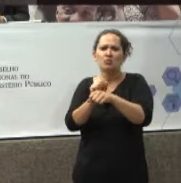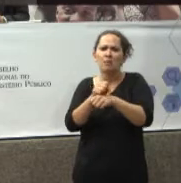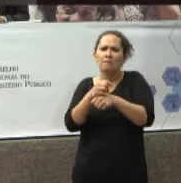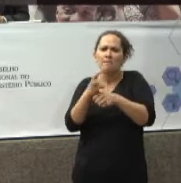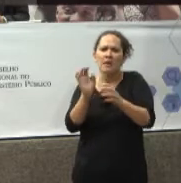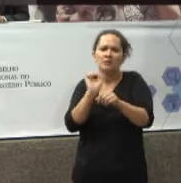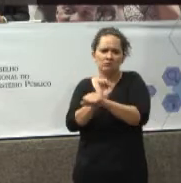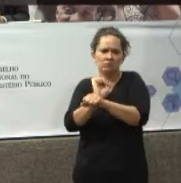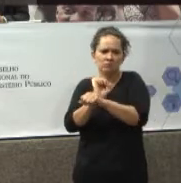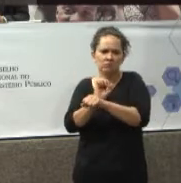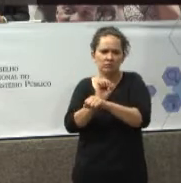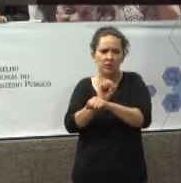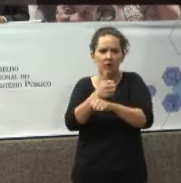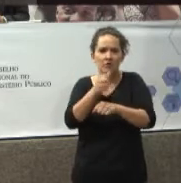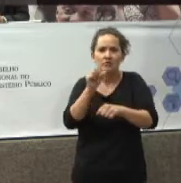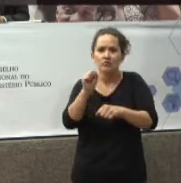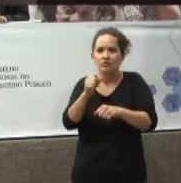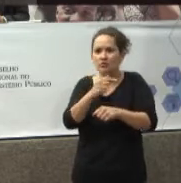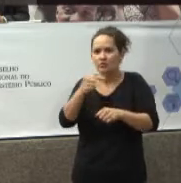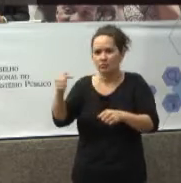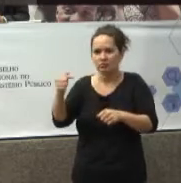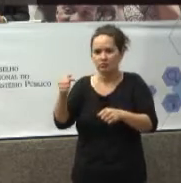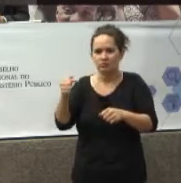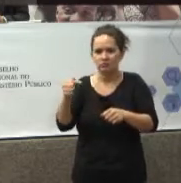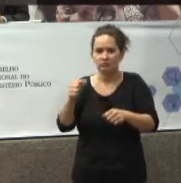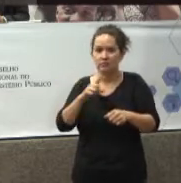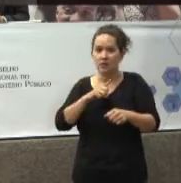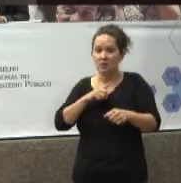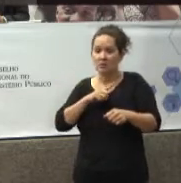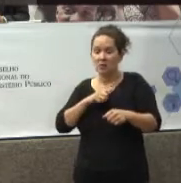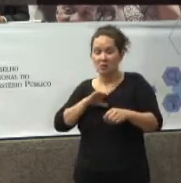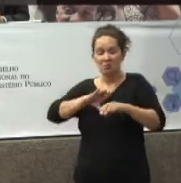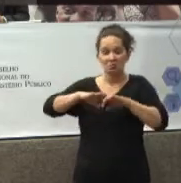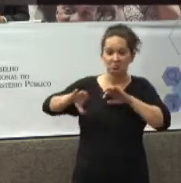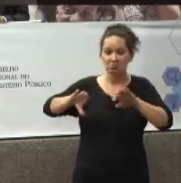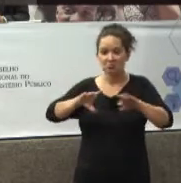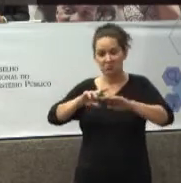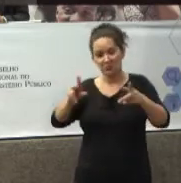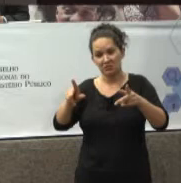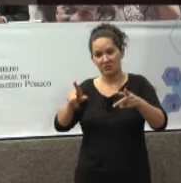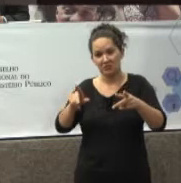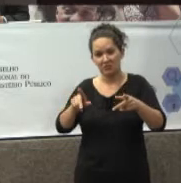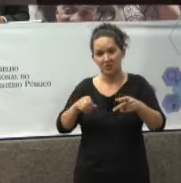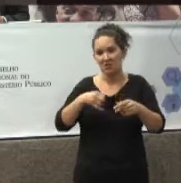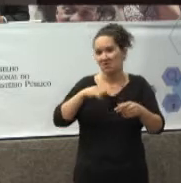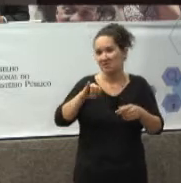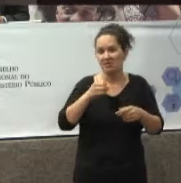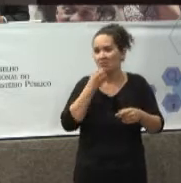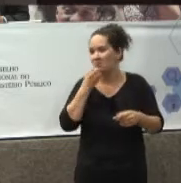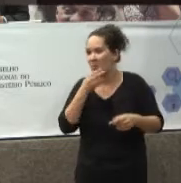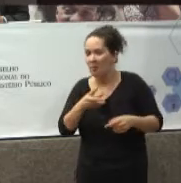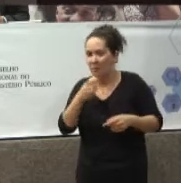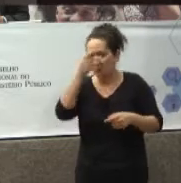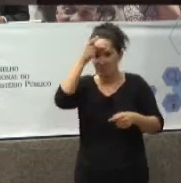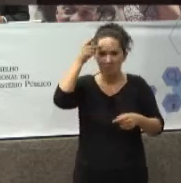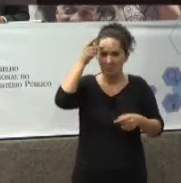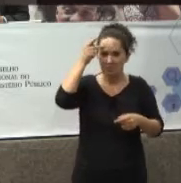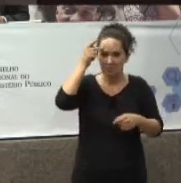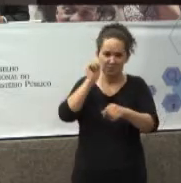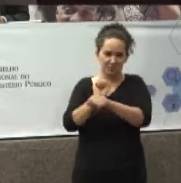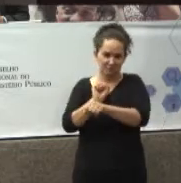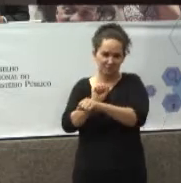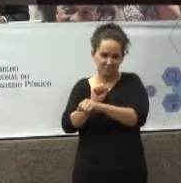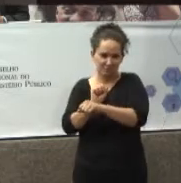sem urgência de 18 semanas existem algumas exceções se não for benéfico ao paciente a aquela aquela